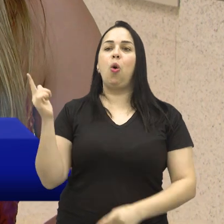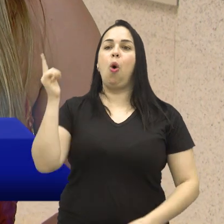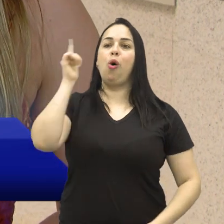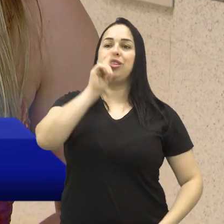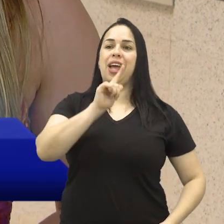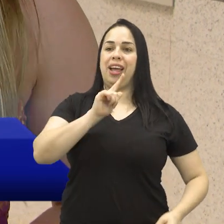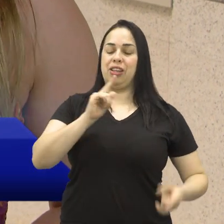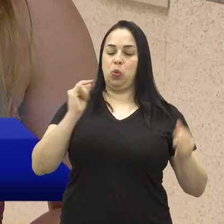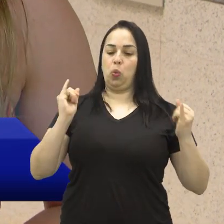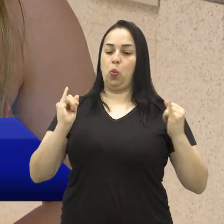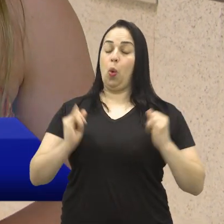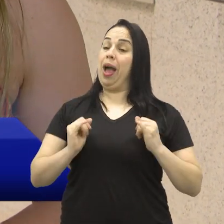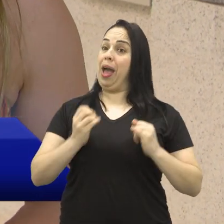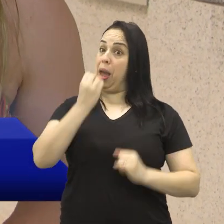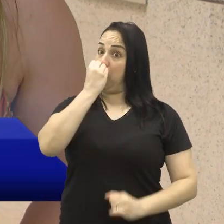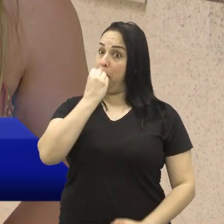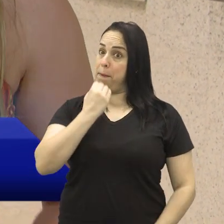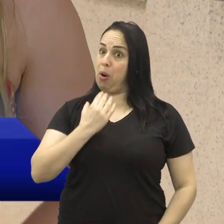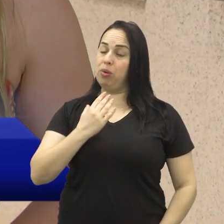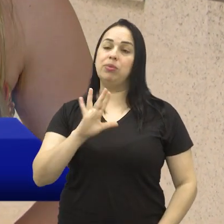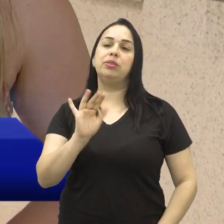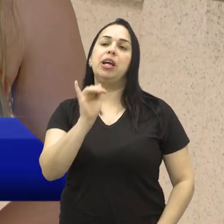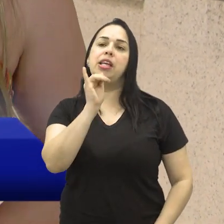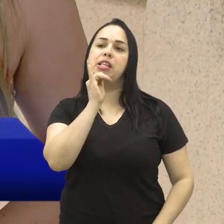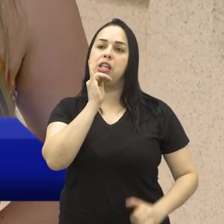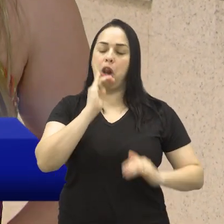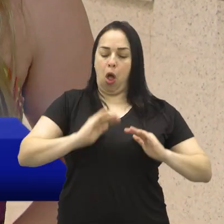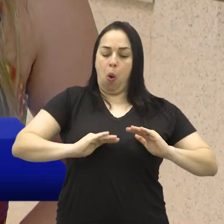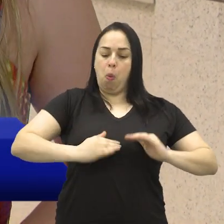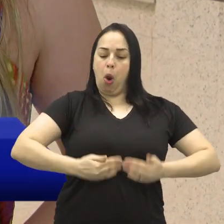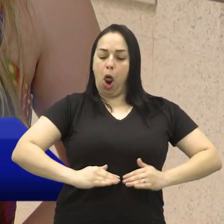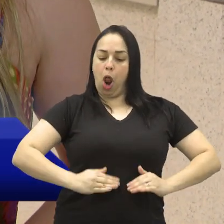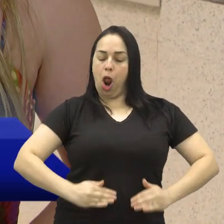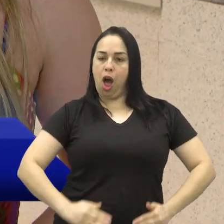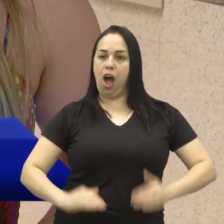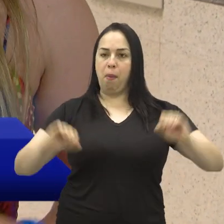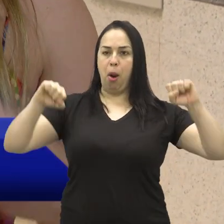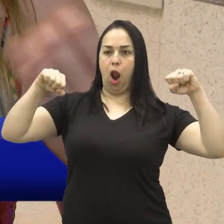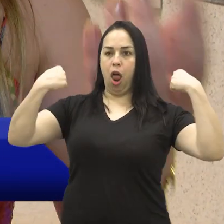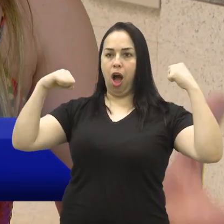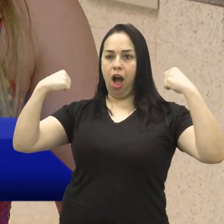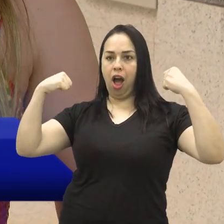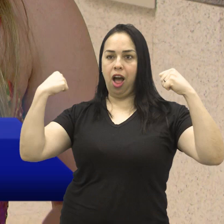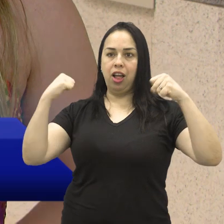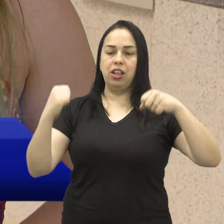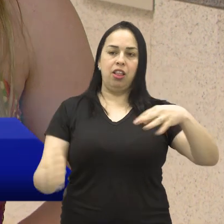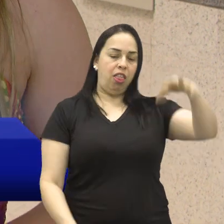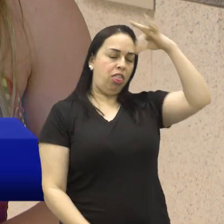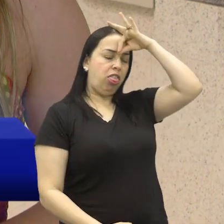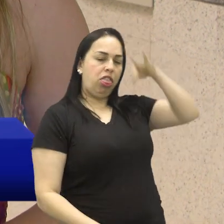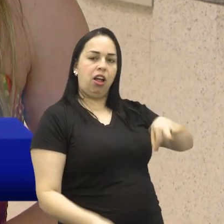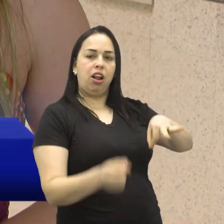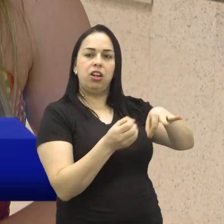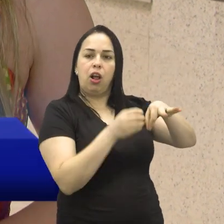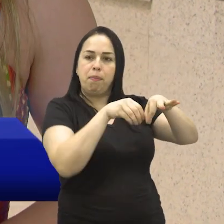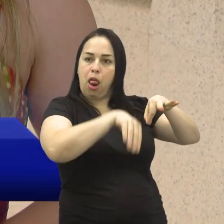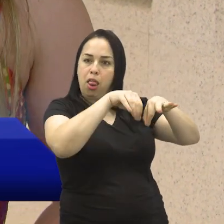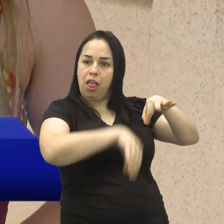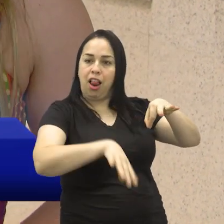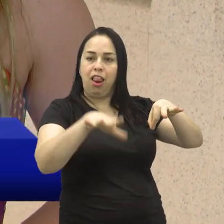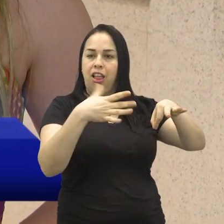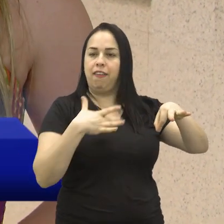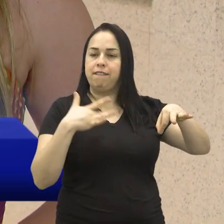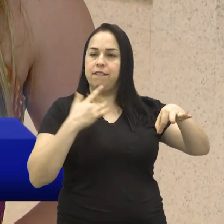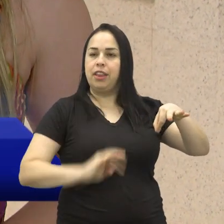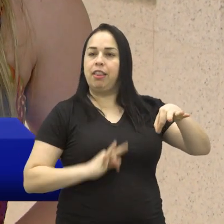pelos potenciais efeitos colaterais positivos que ele apresenta. Ganho de massa muscular, melhora de performance, libido.